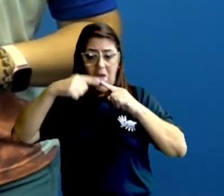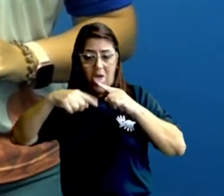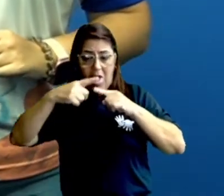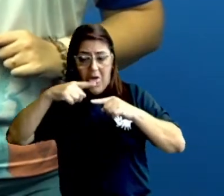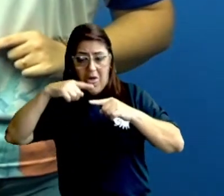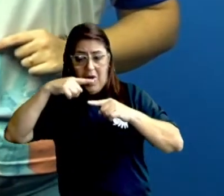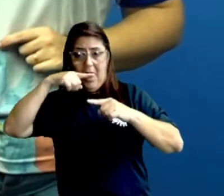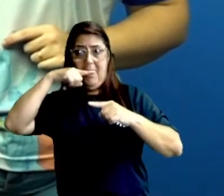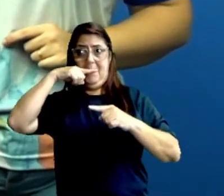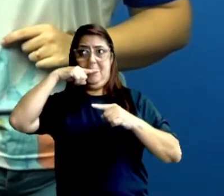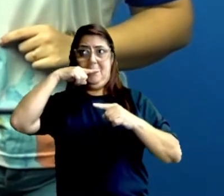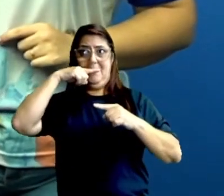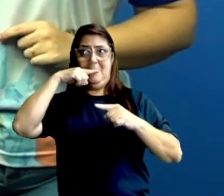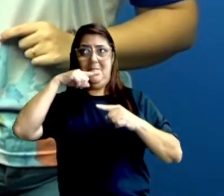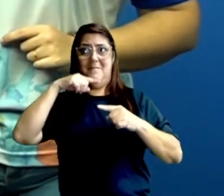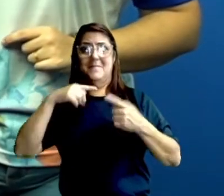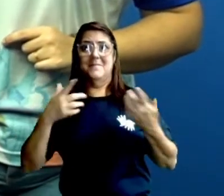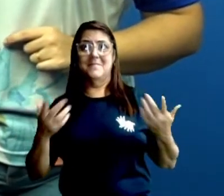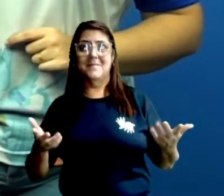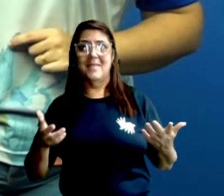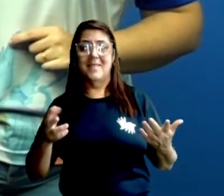né? A gente estudou sobre